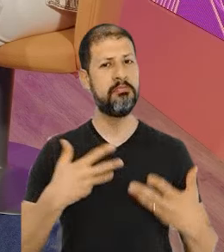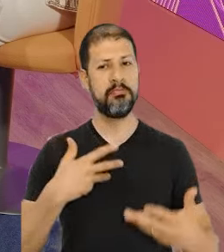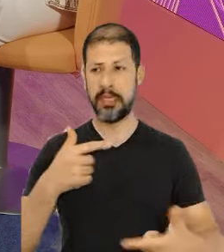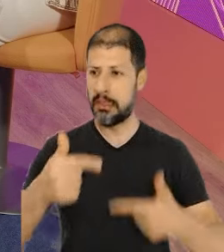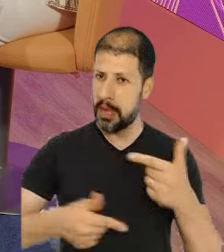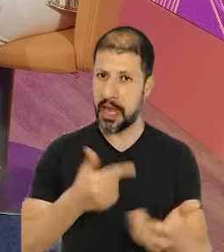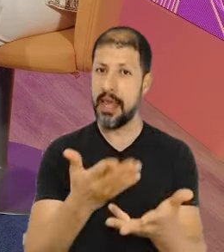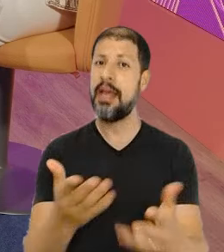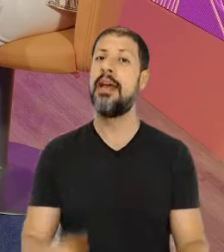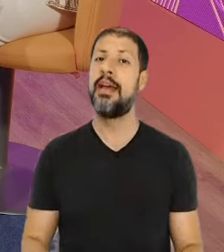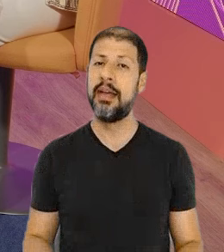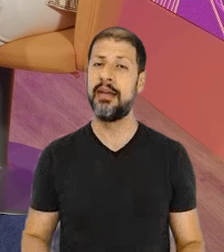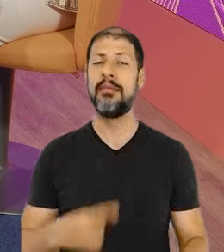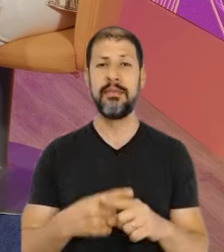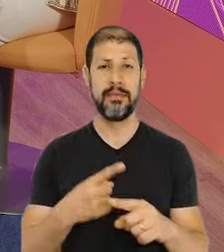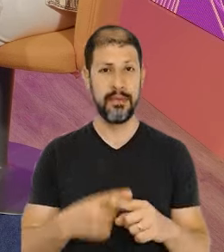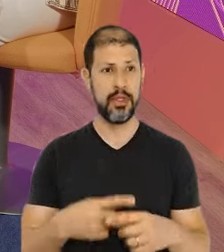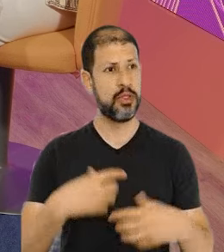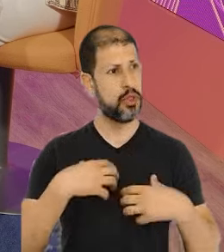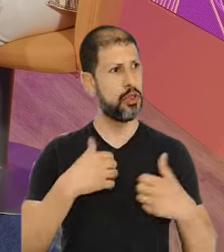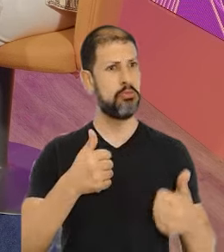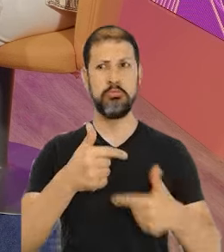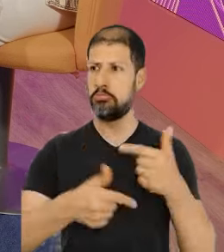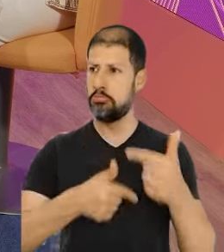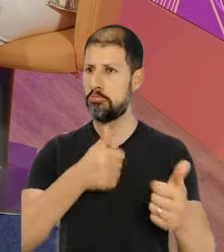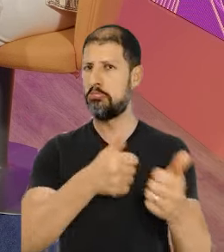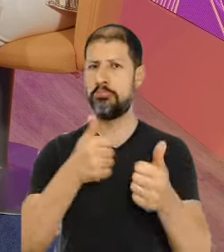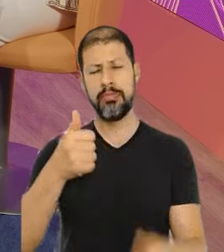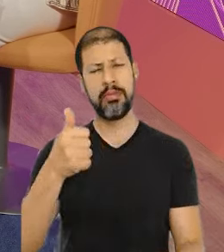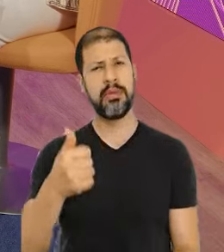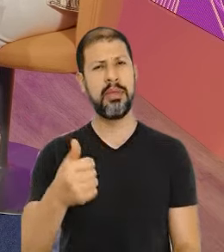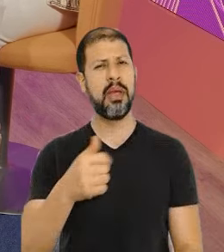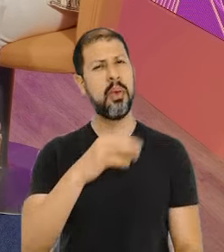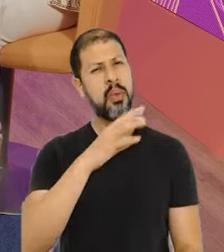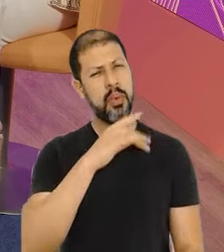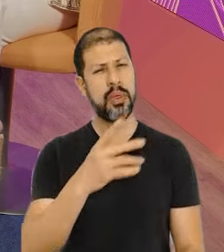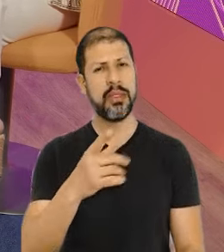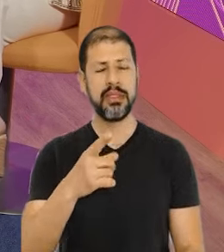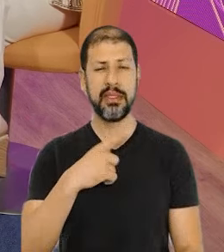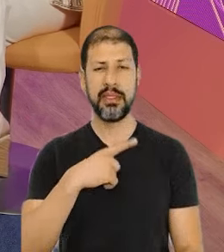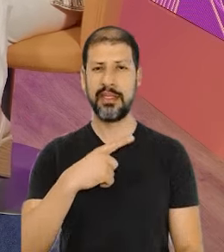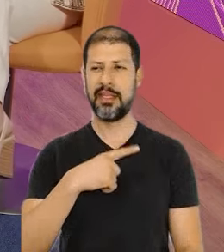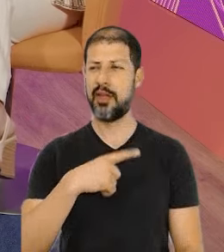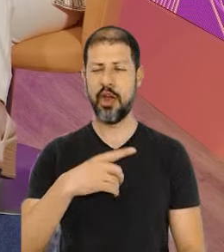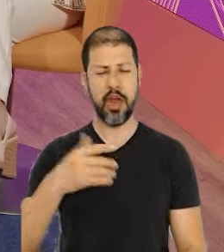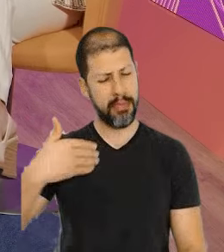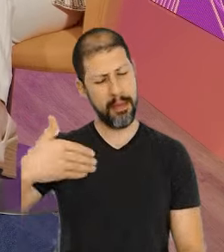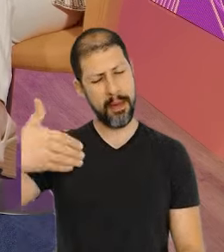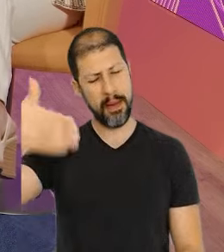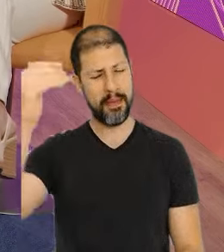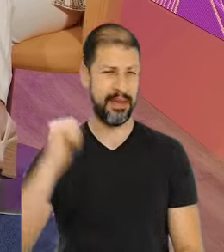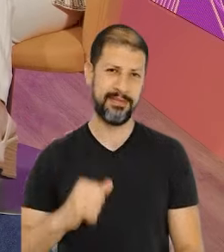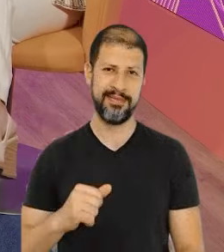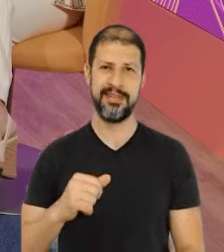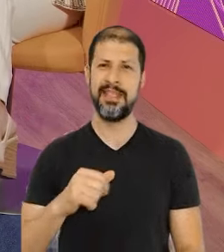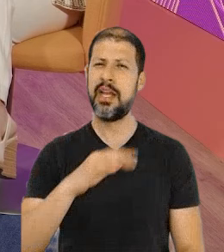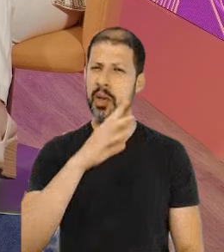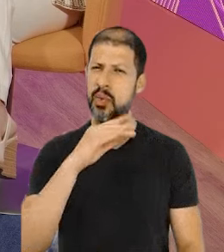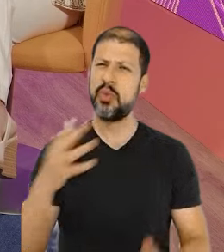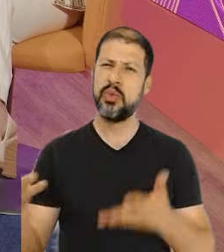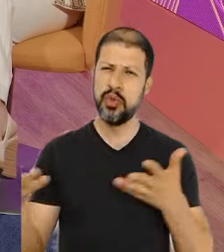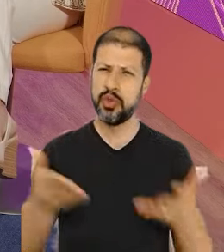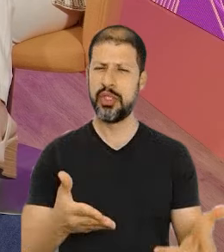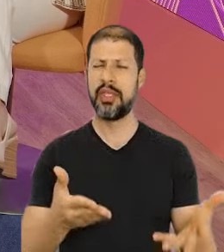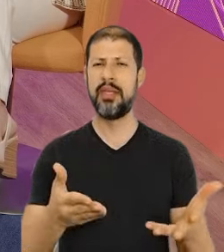porque isso el sentir útil né o céu é o limite para é muito ruim você chegar no